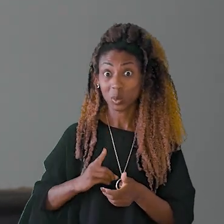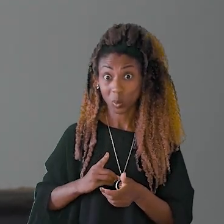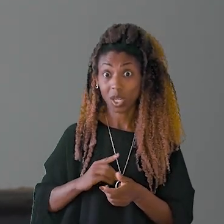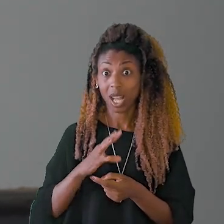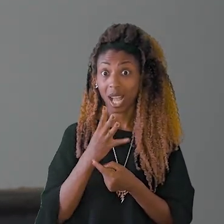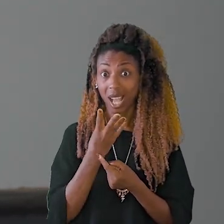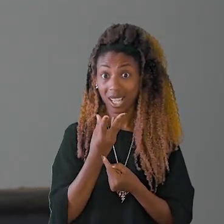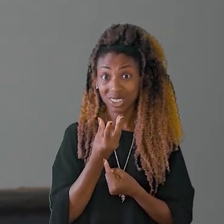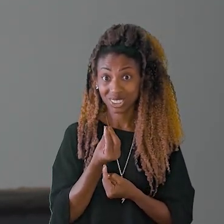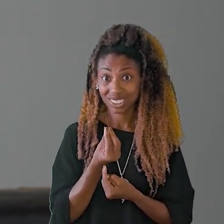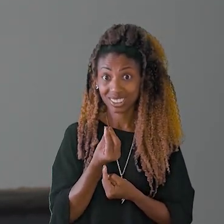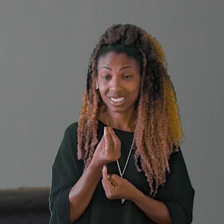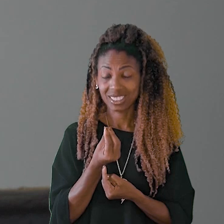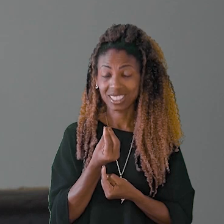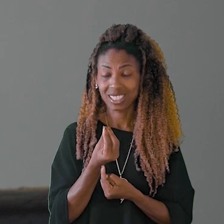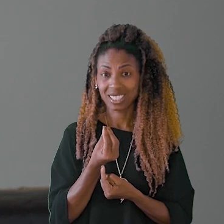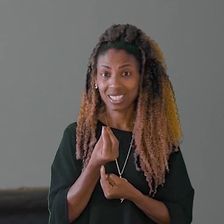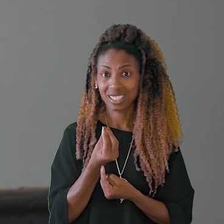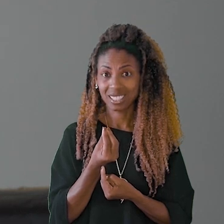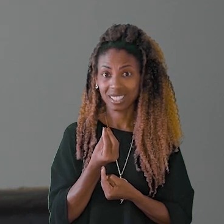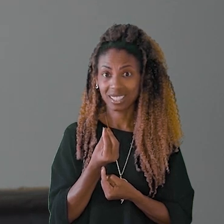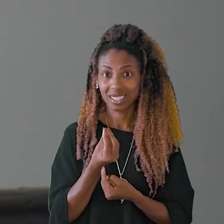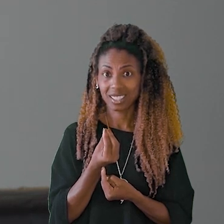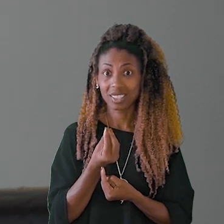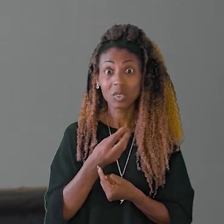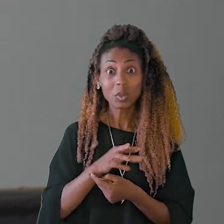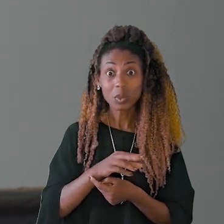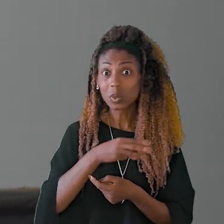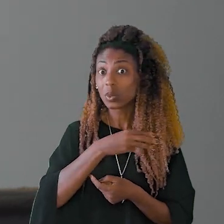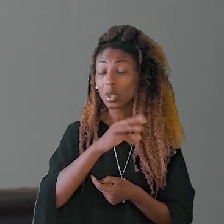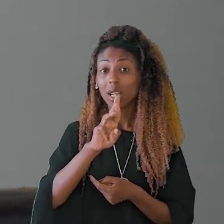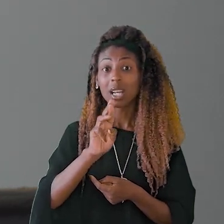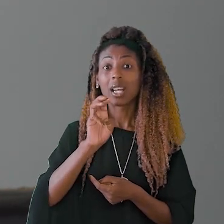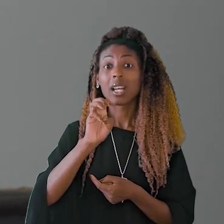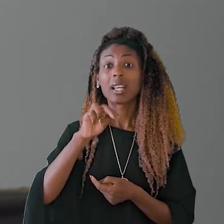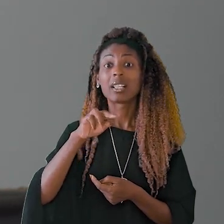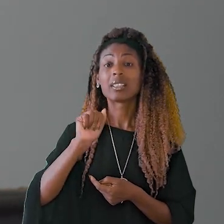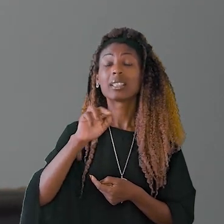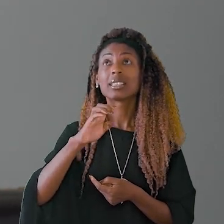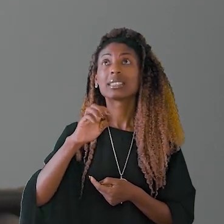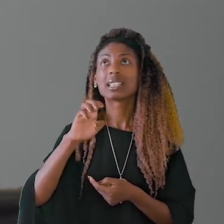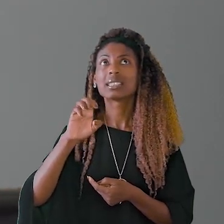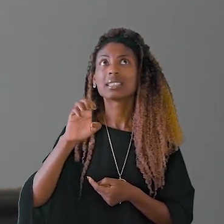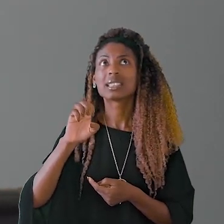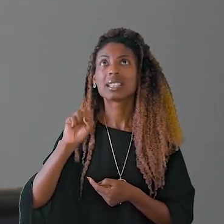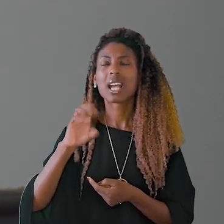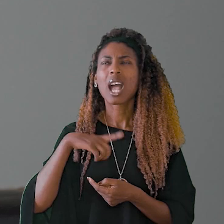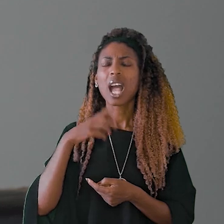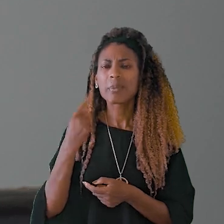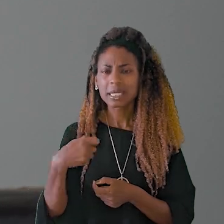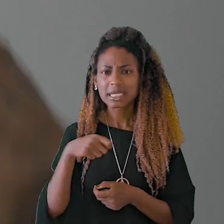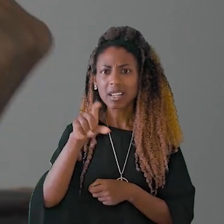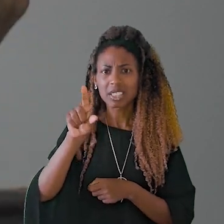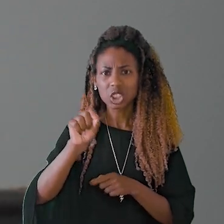Clube Renascense, né? Acho que muita gente não sabe, mas eu fui diretora artística do Clube Renascense, eu e Gil Alves. E aí a gente estava nessa curadoria de convidar os artistas.